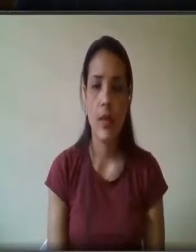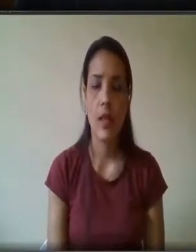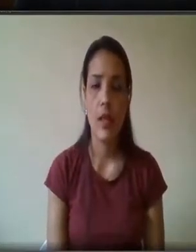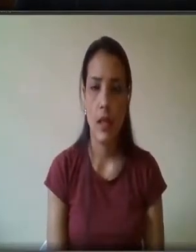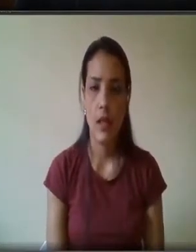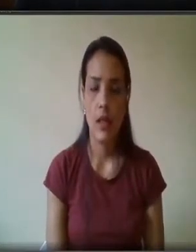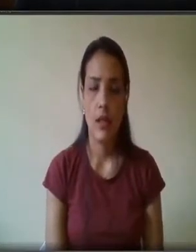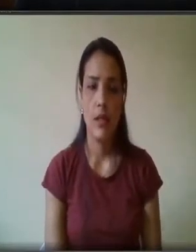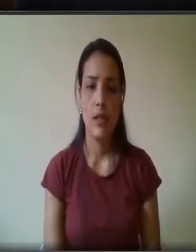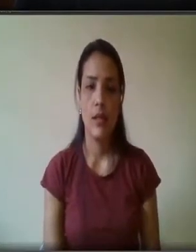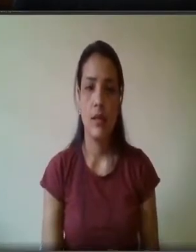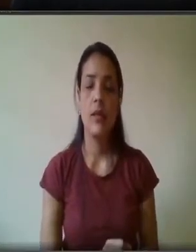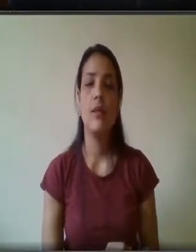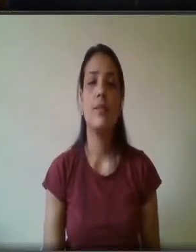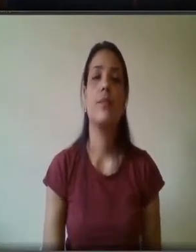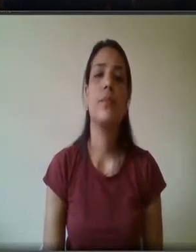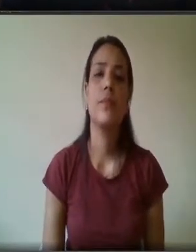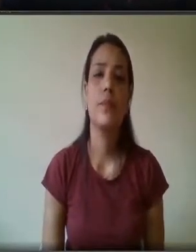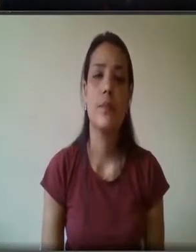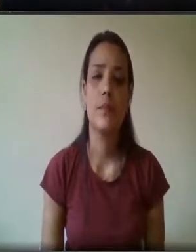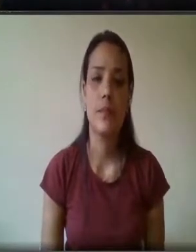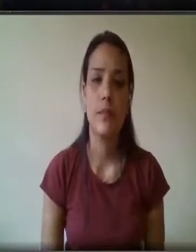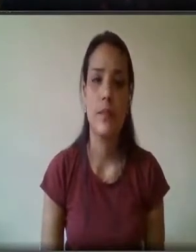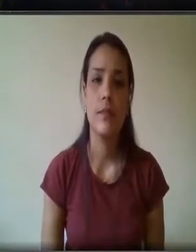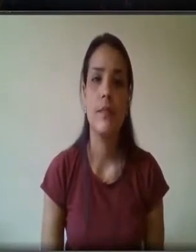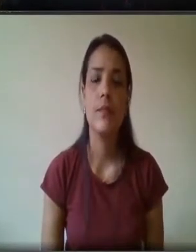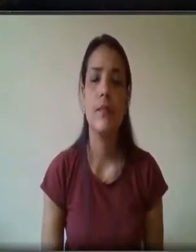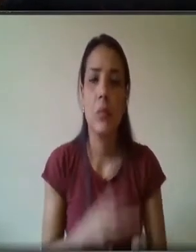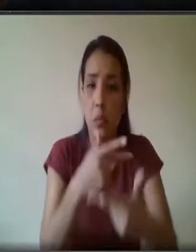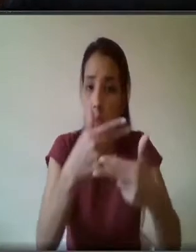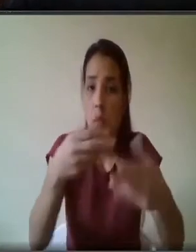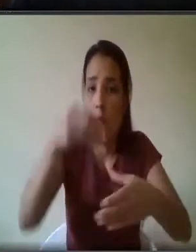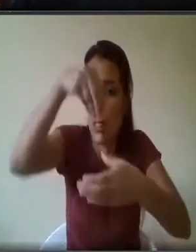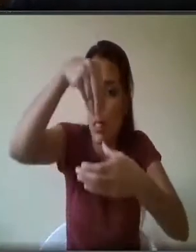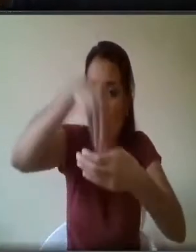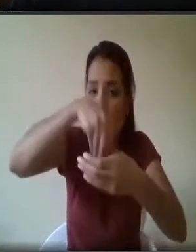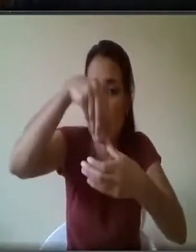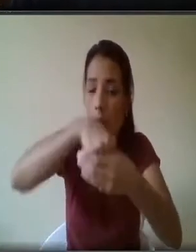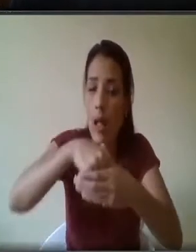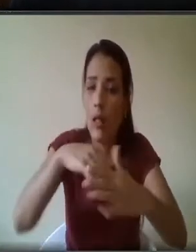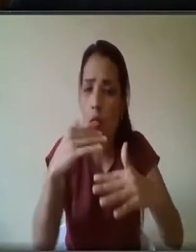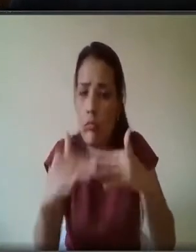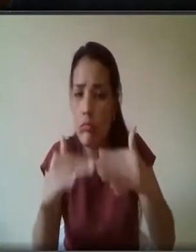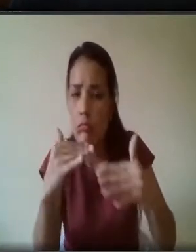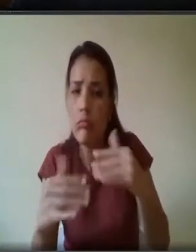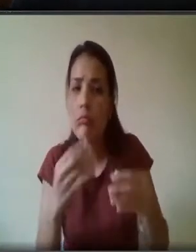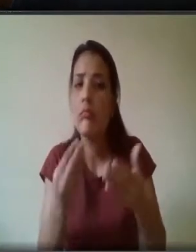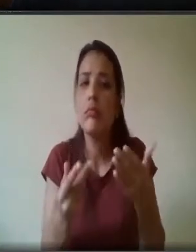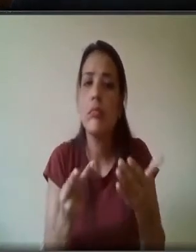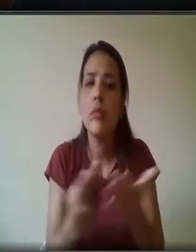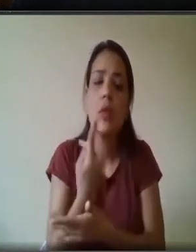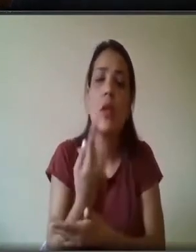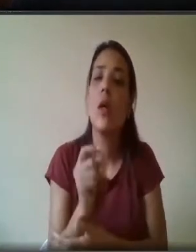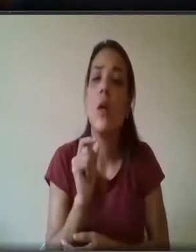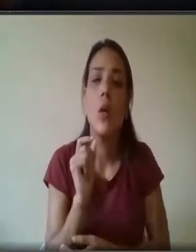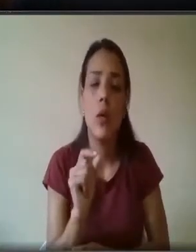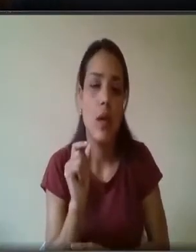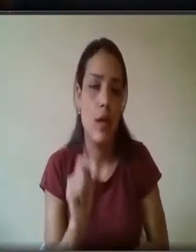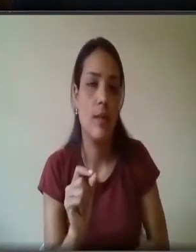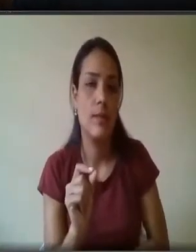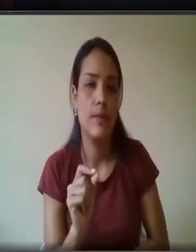os três agentes internos atuando. Tá? Epirogênese e orogênese é o que dá origem ao que a gente chama